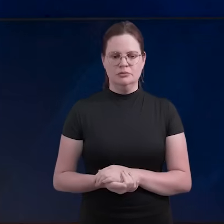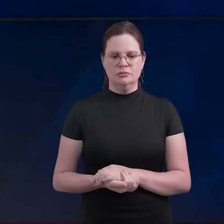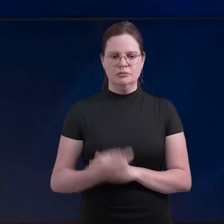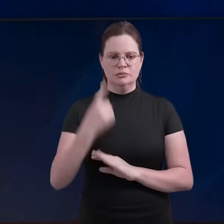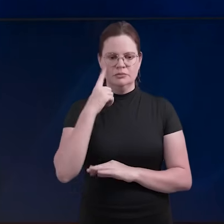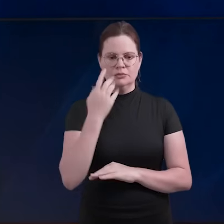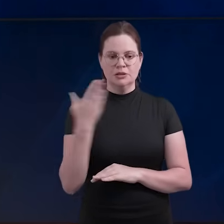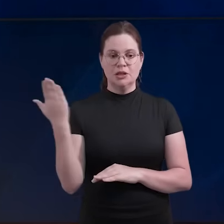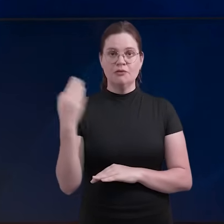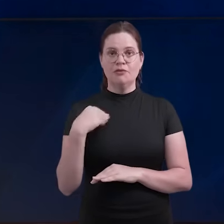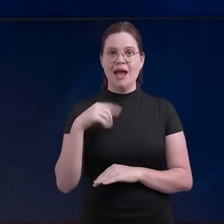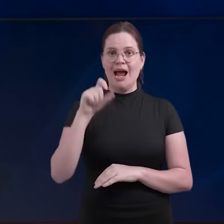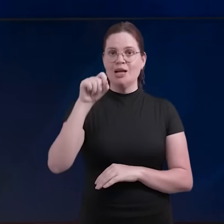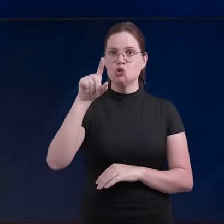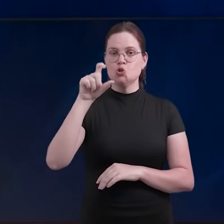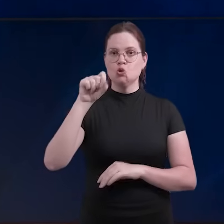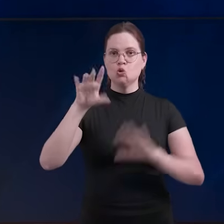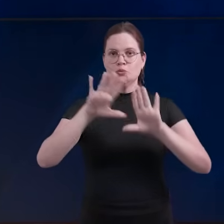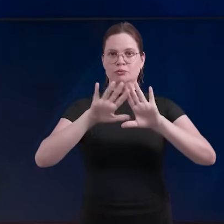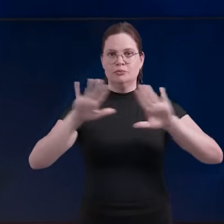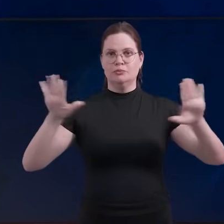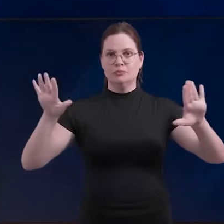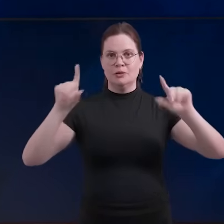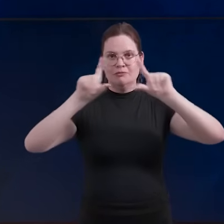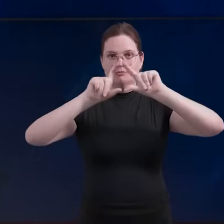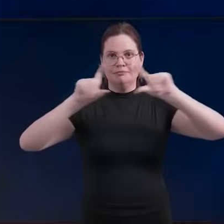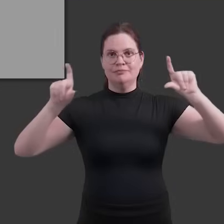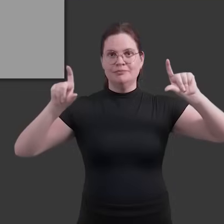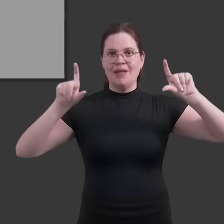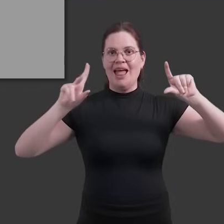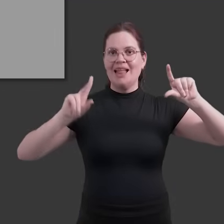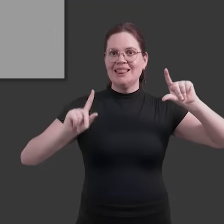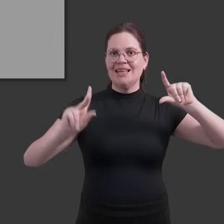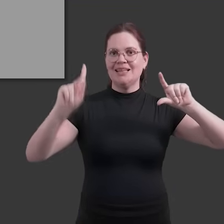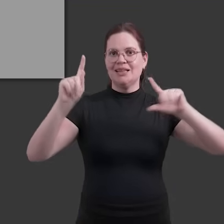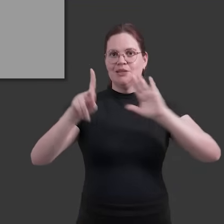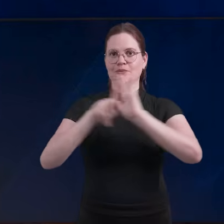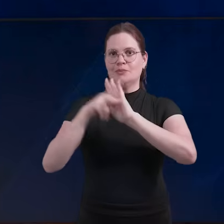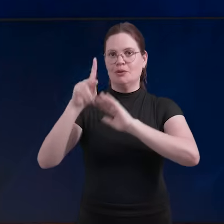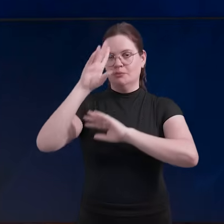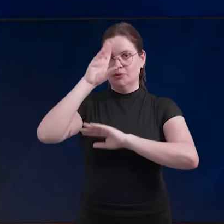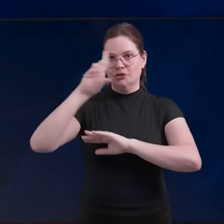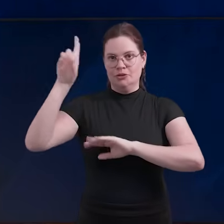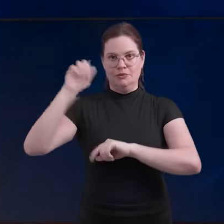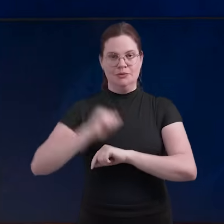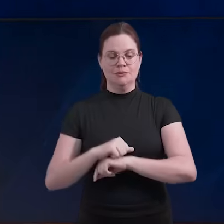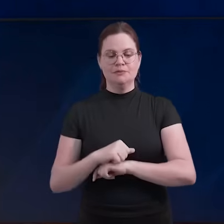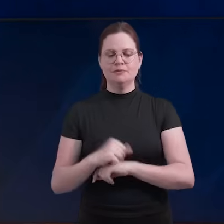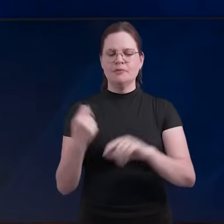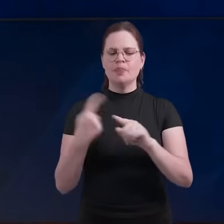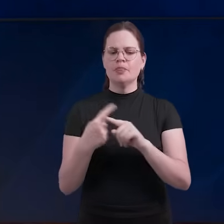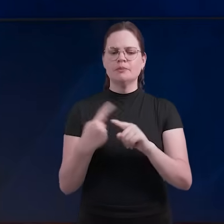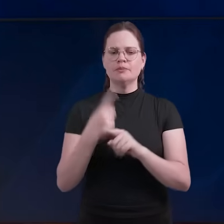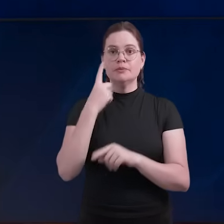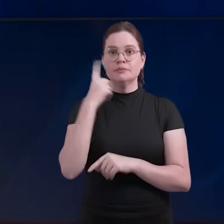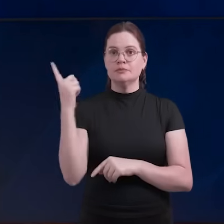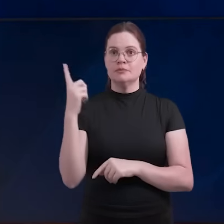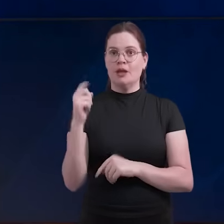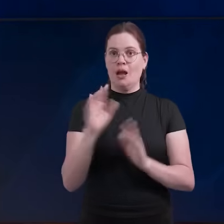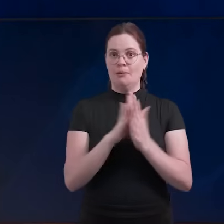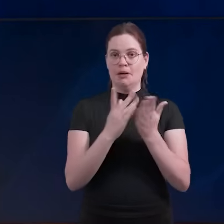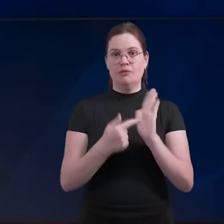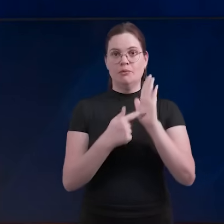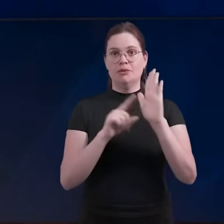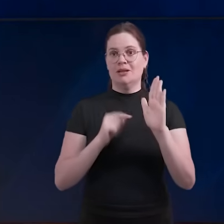temos nesse quadro aqui azul, temos a expressão eternidade de Deus. Por que eternidade de Deus? Porque a Bíblia diz